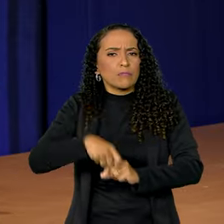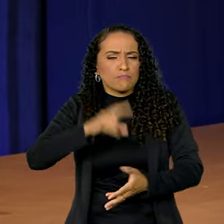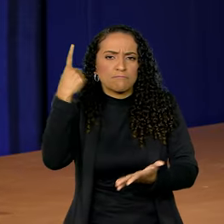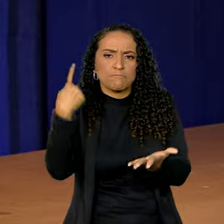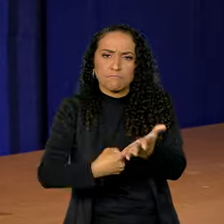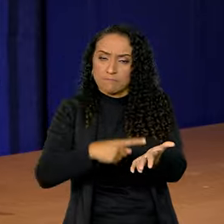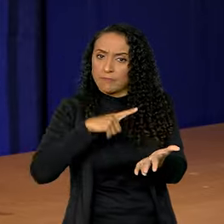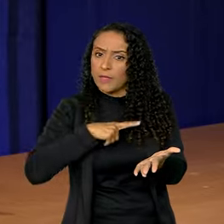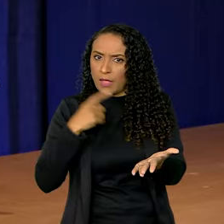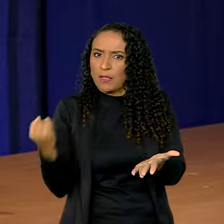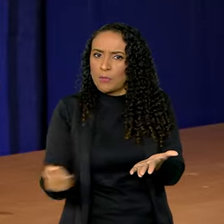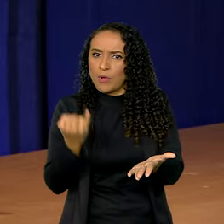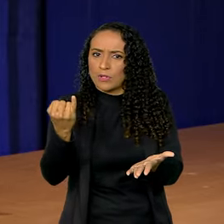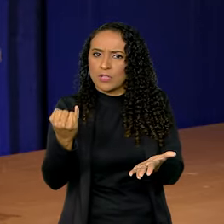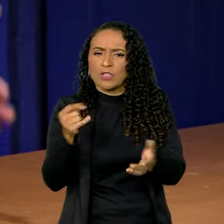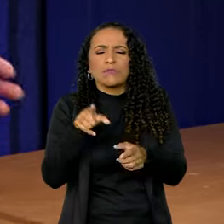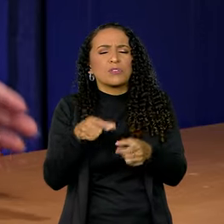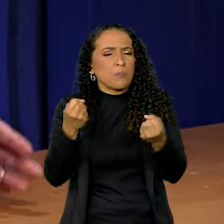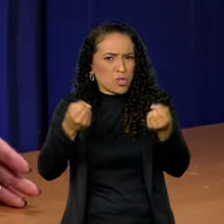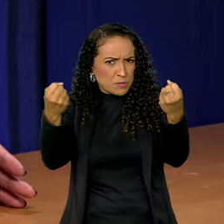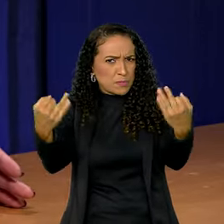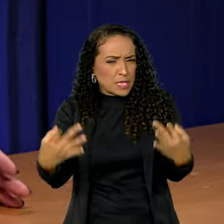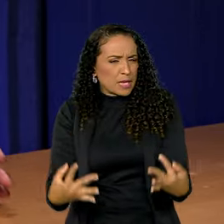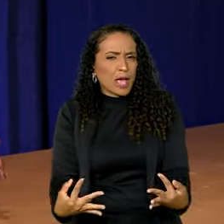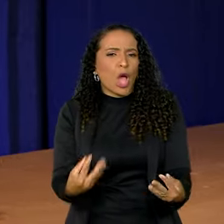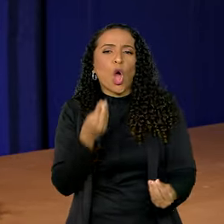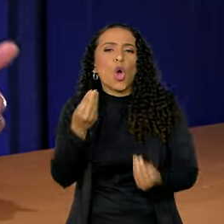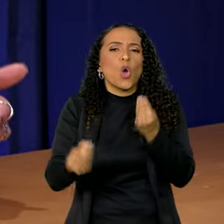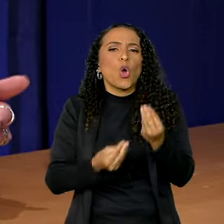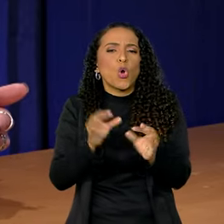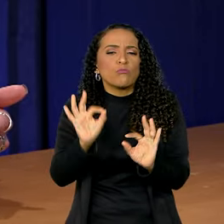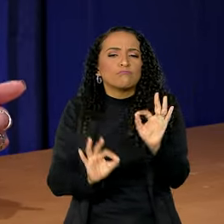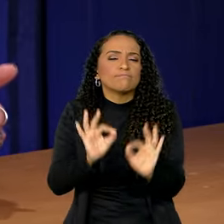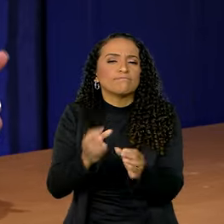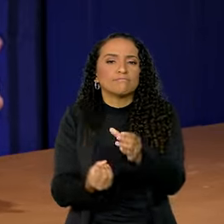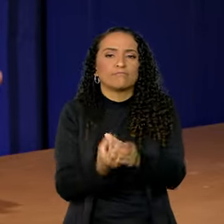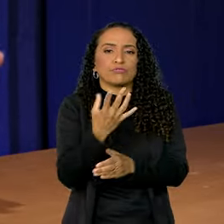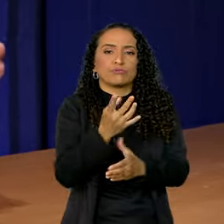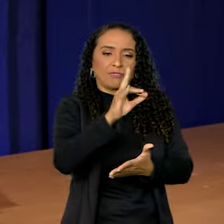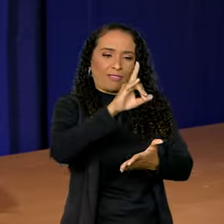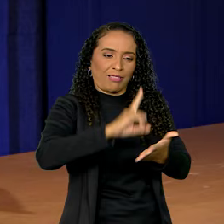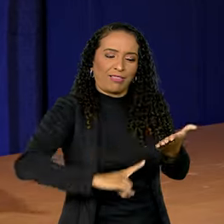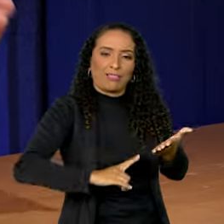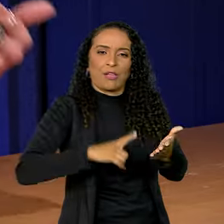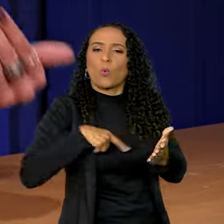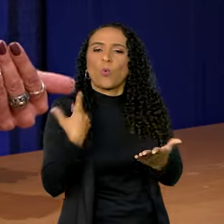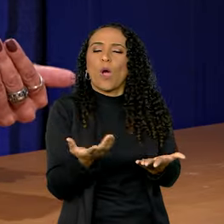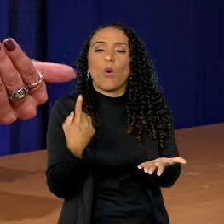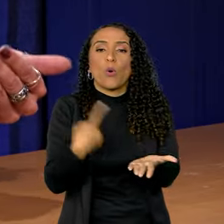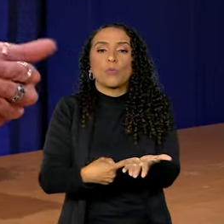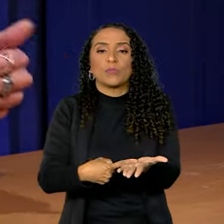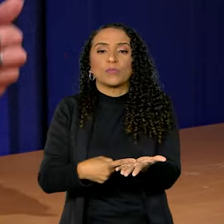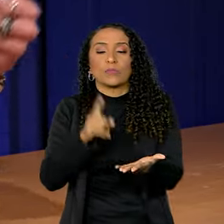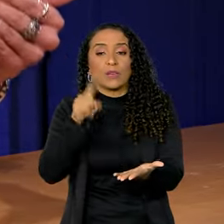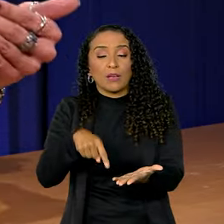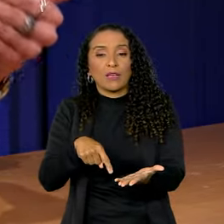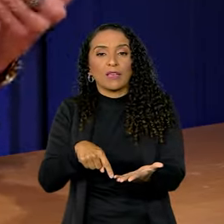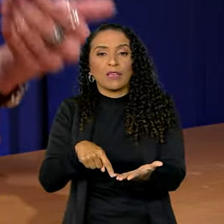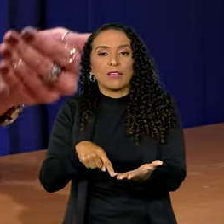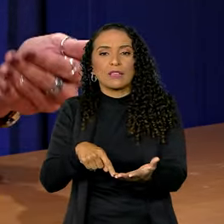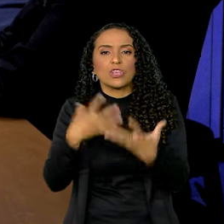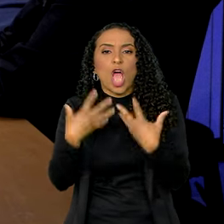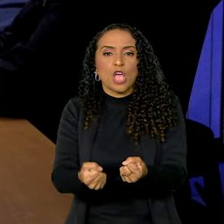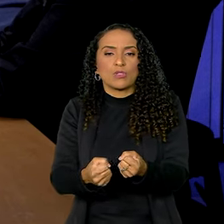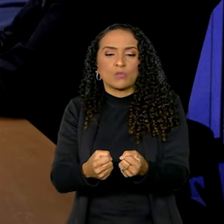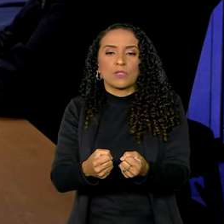compromissos importantes você podia explicar pra gente como foi essa construção da declaração e que compromissos são esses já